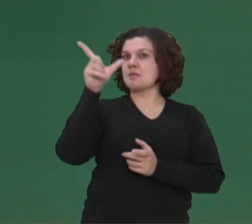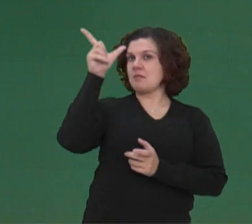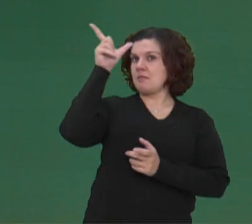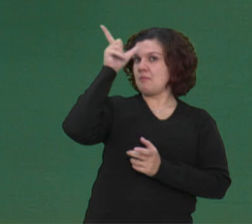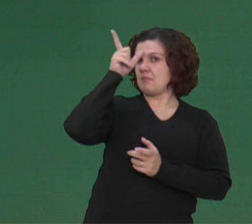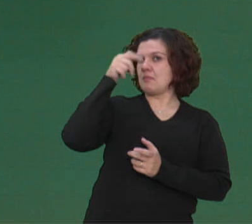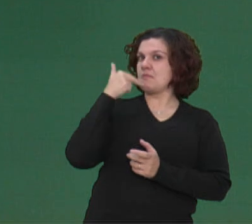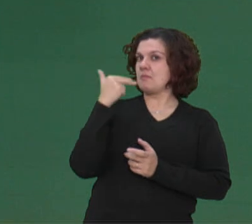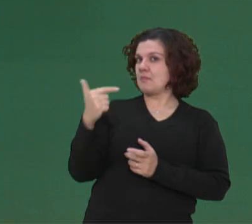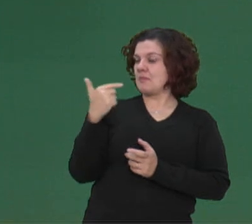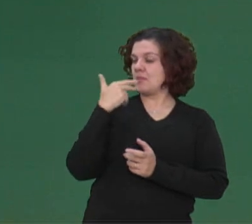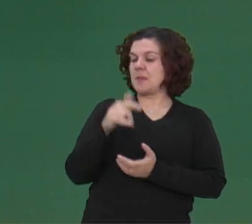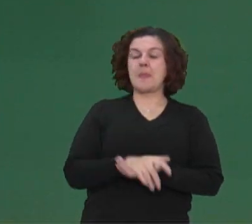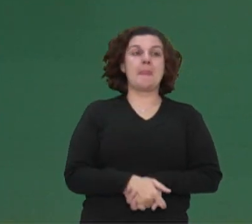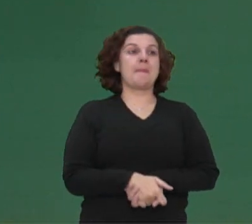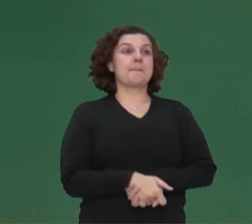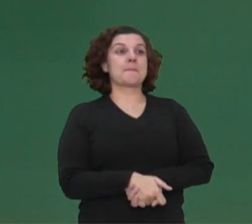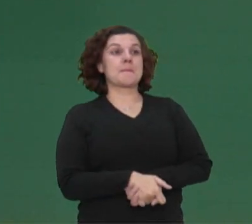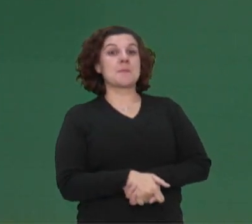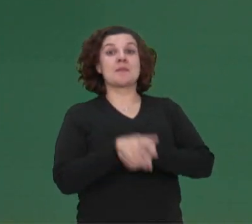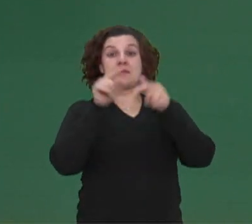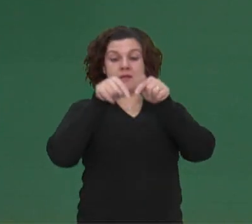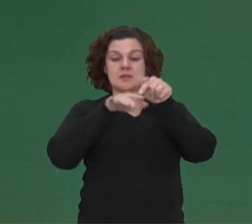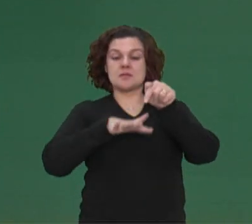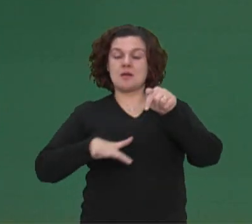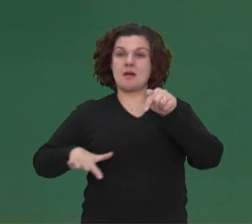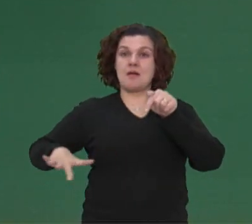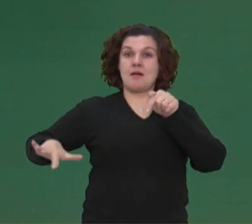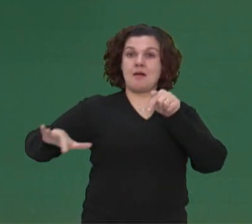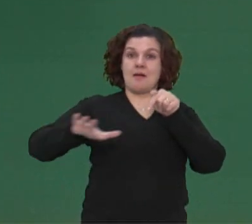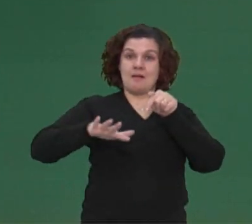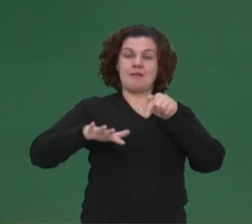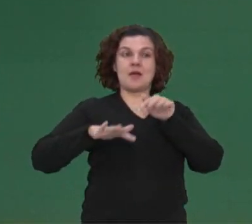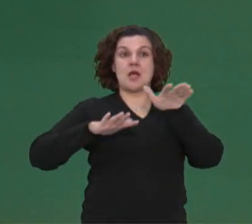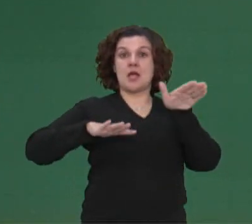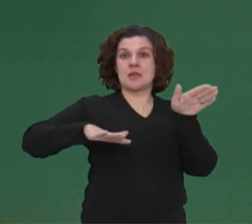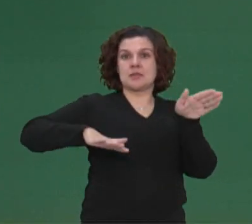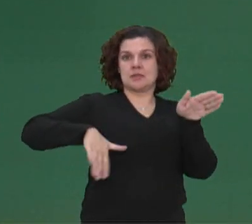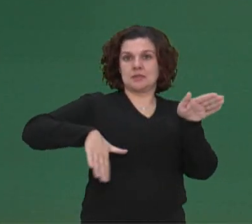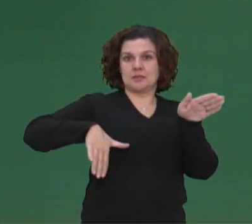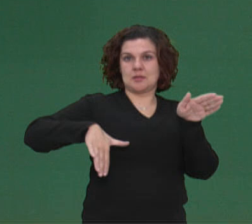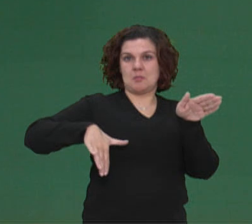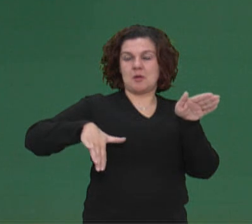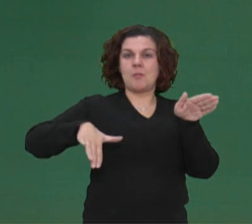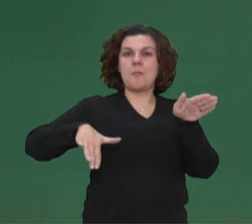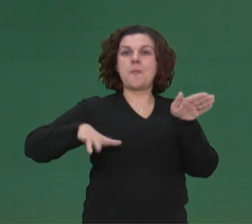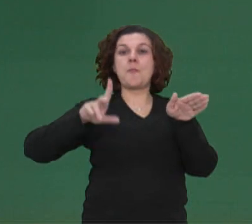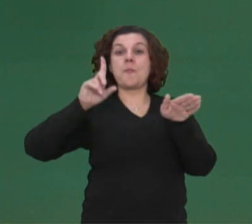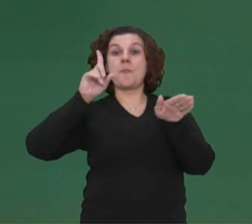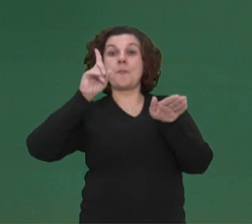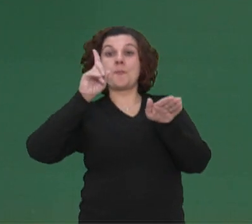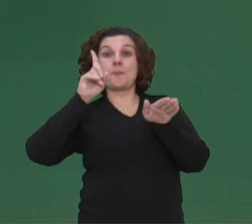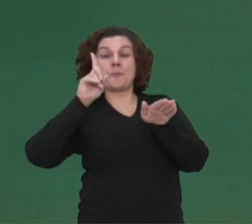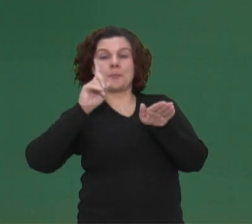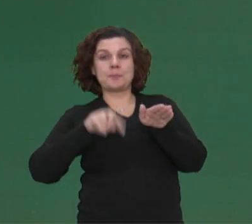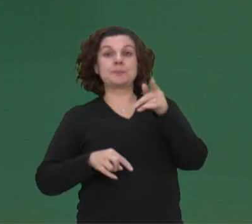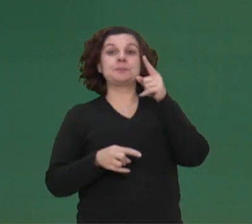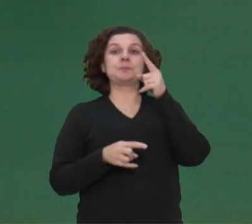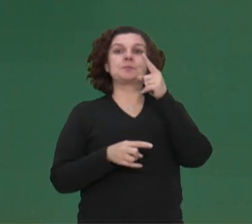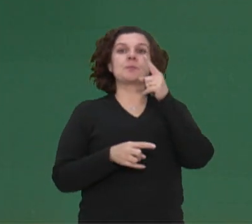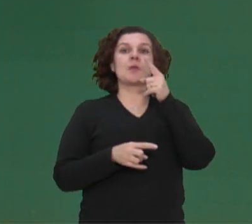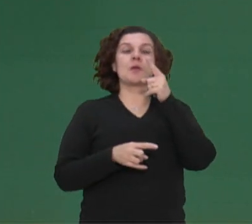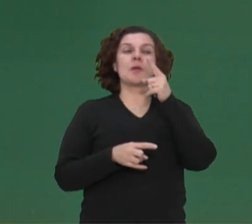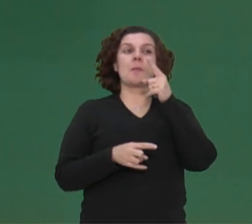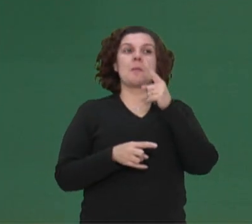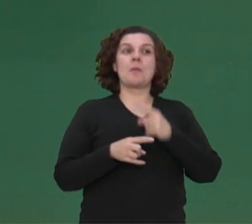vendo? Dizendo que esta área é uma área restrita, sobre ordem da Secretaria